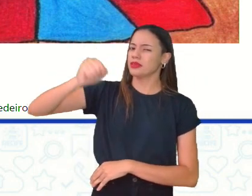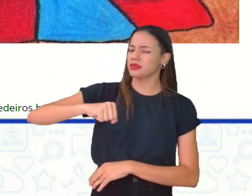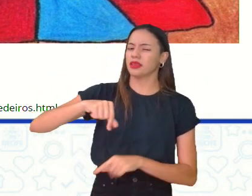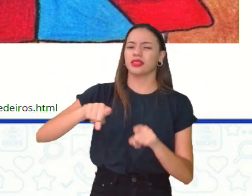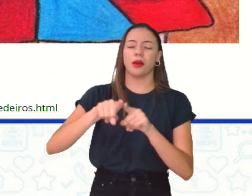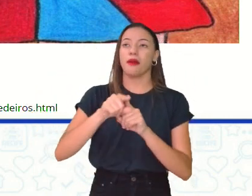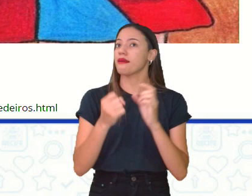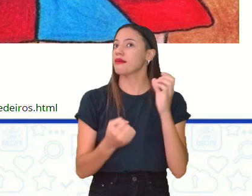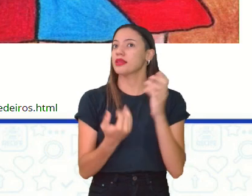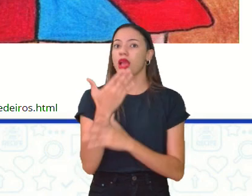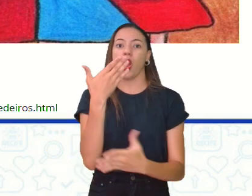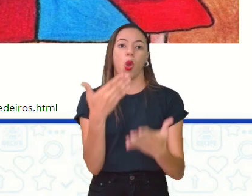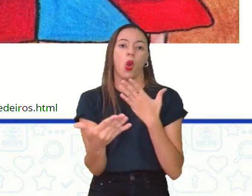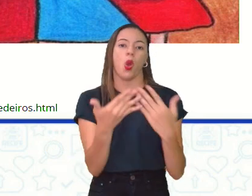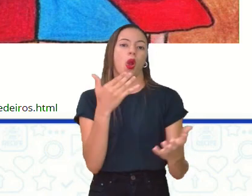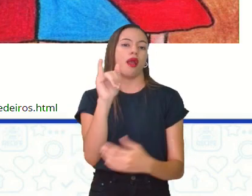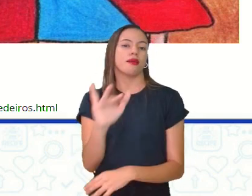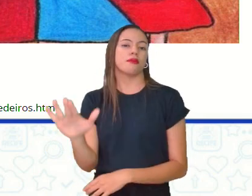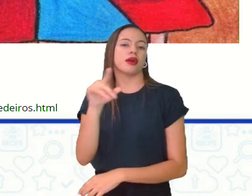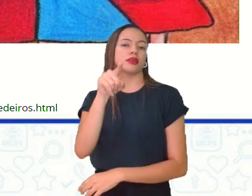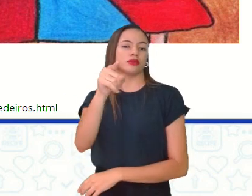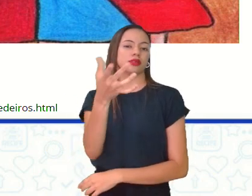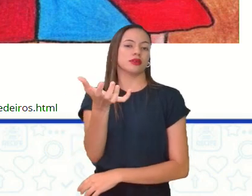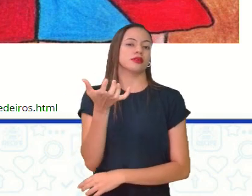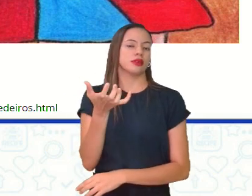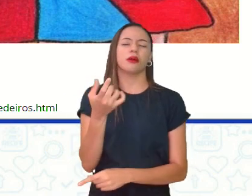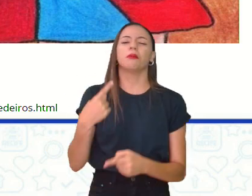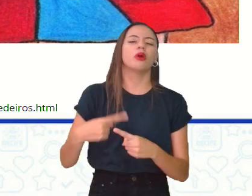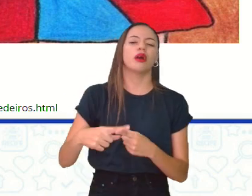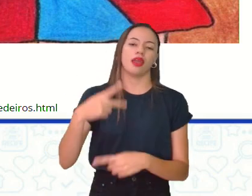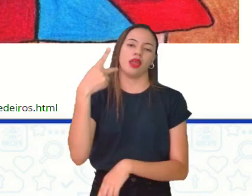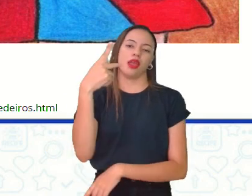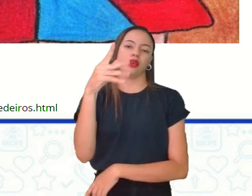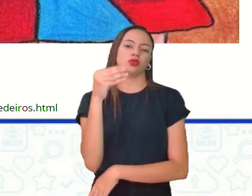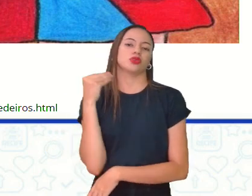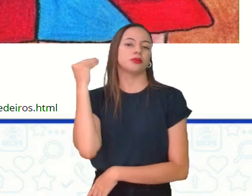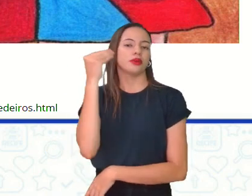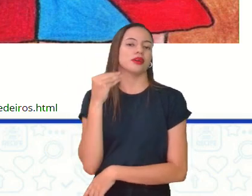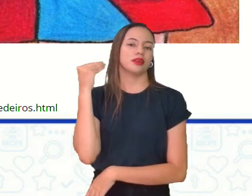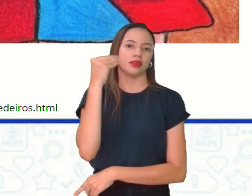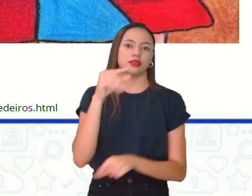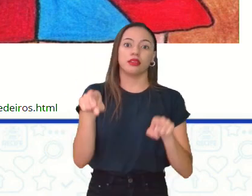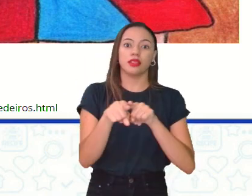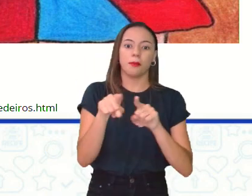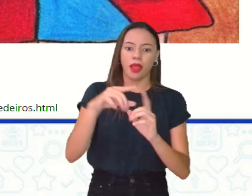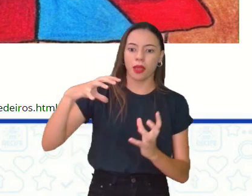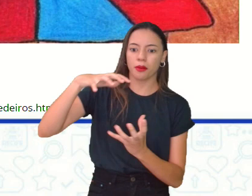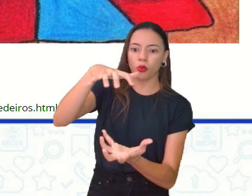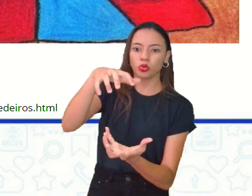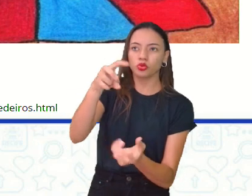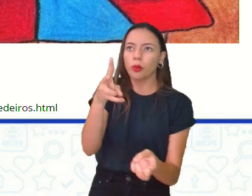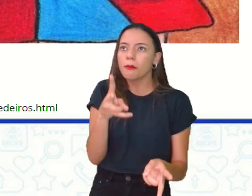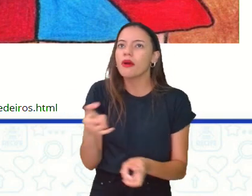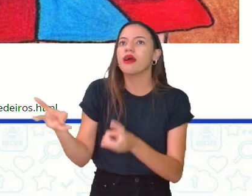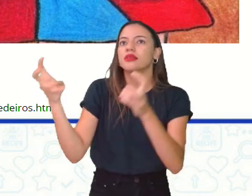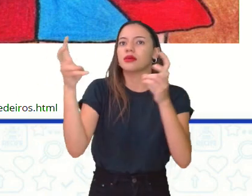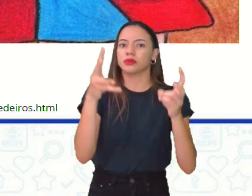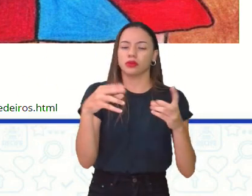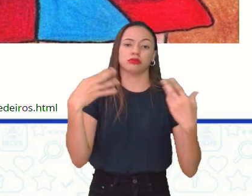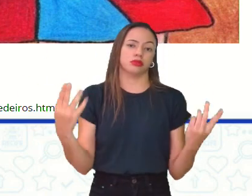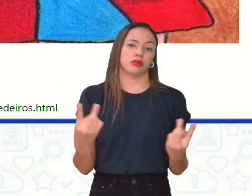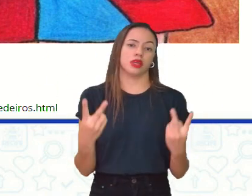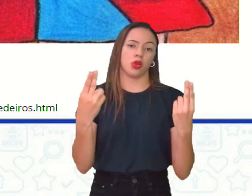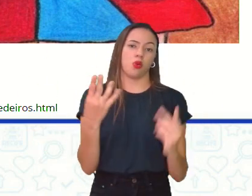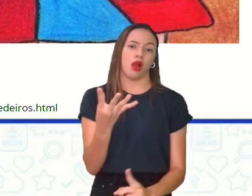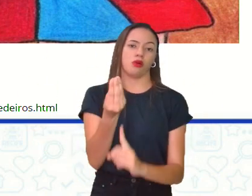vocês queiram, a partir da sua própria experiência, né, e percepção do mundo. E esses artistas fazem isso, eles não têm